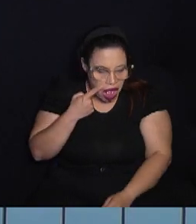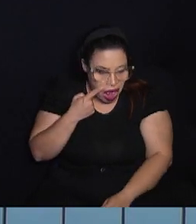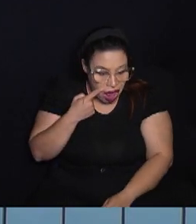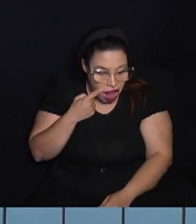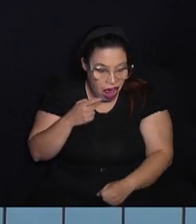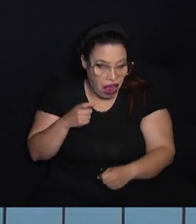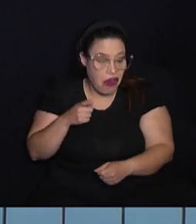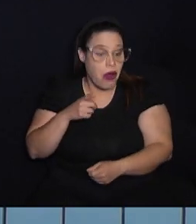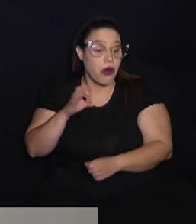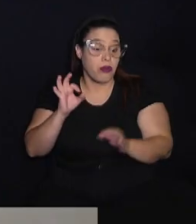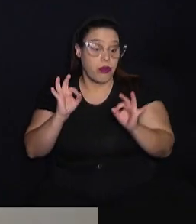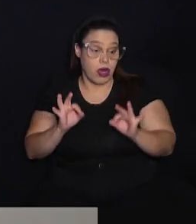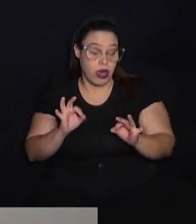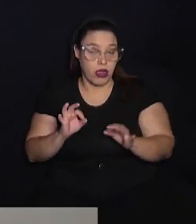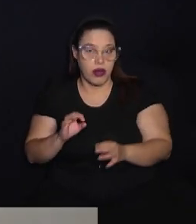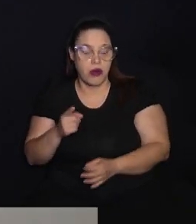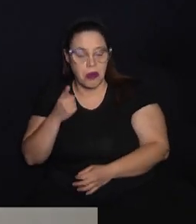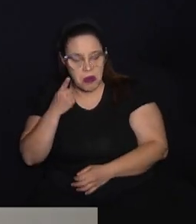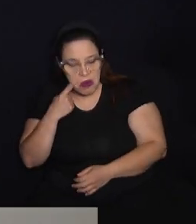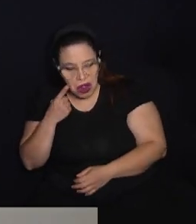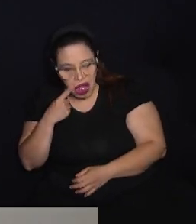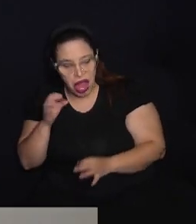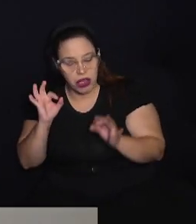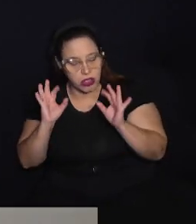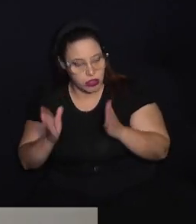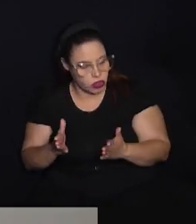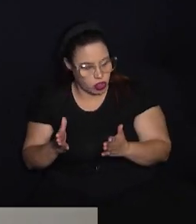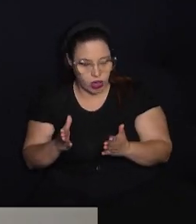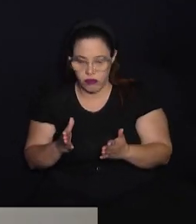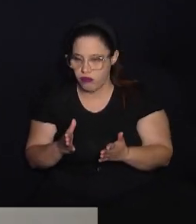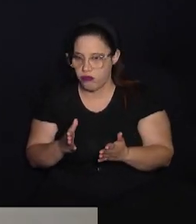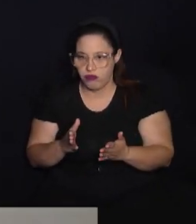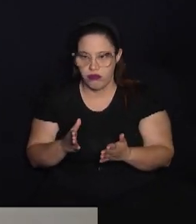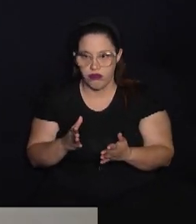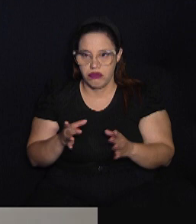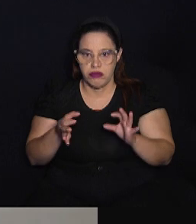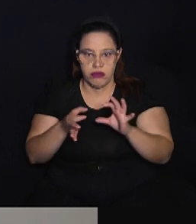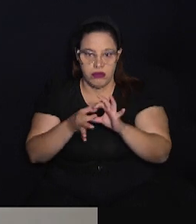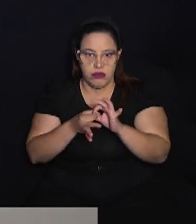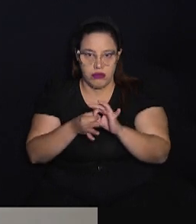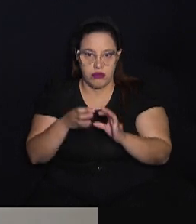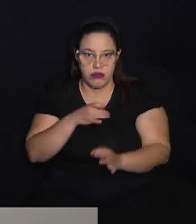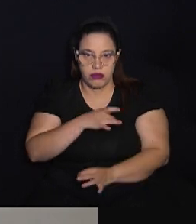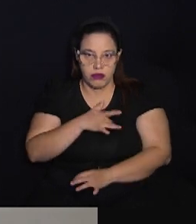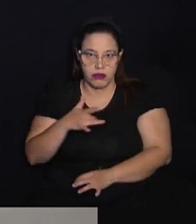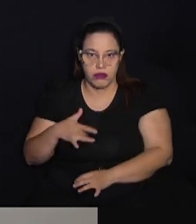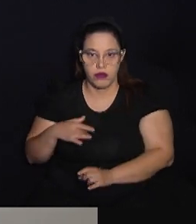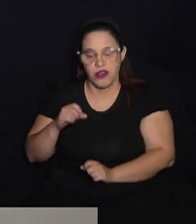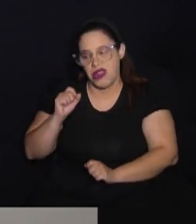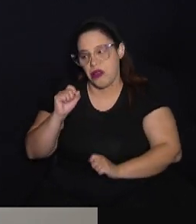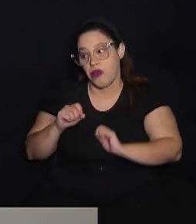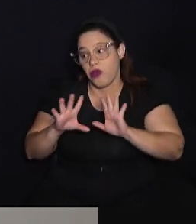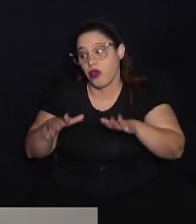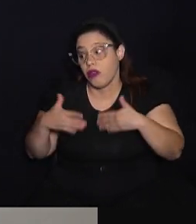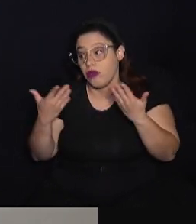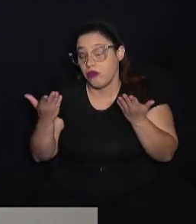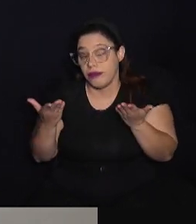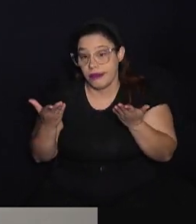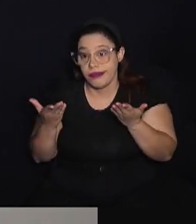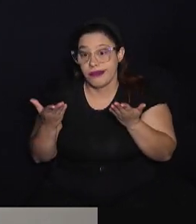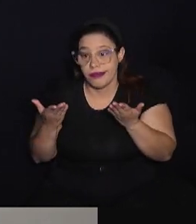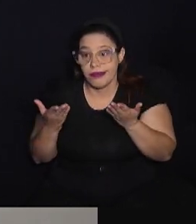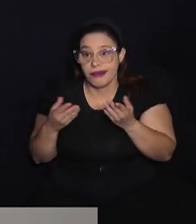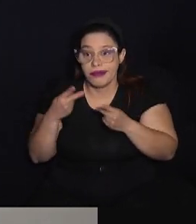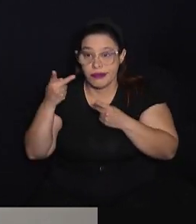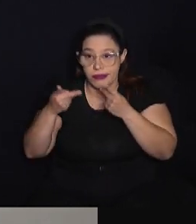detectar. O médico olha e já detecta. Existem exames complementares para detectar algumas causas, que é como eu havia